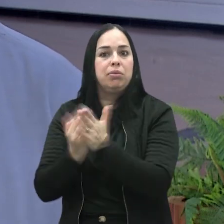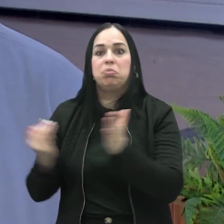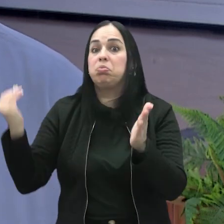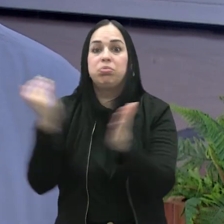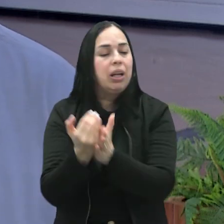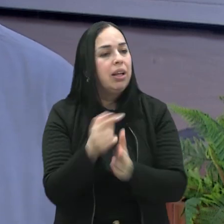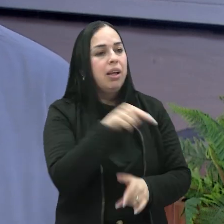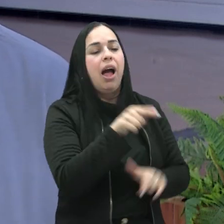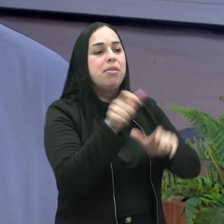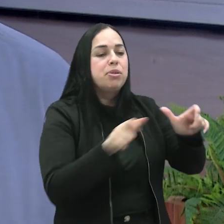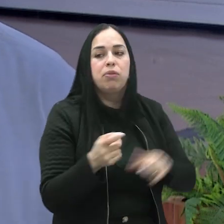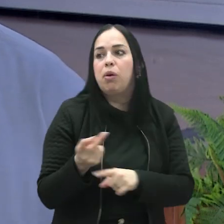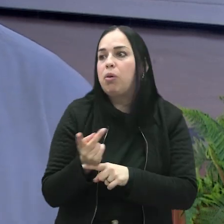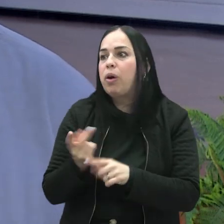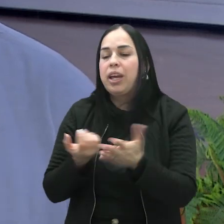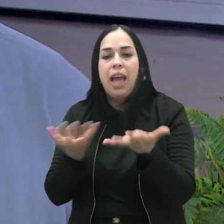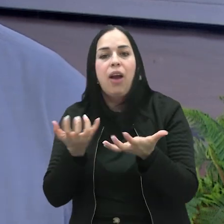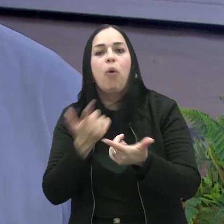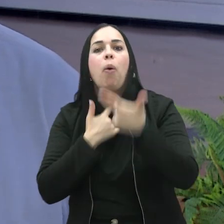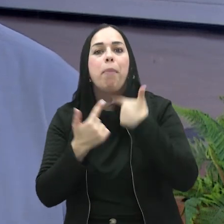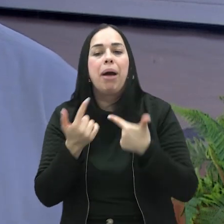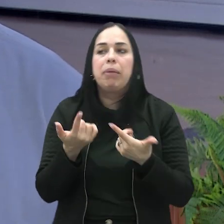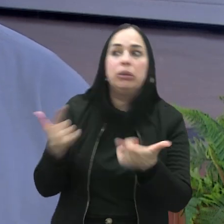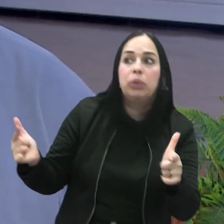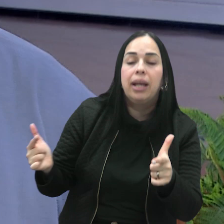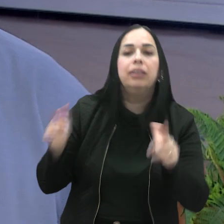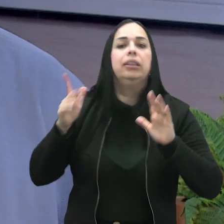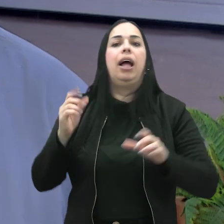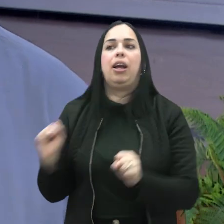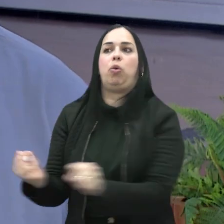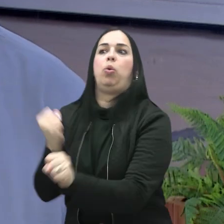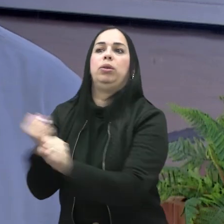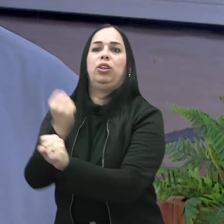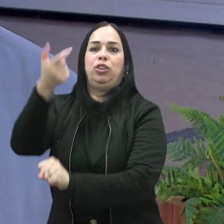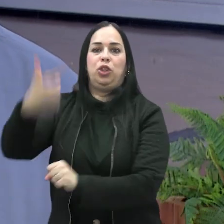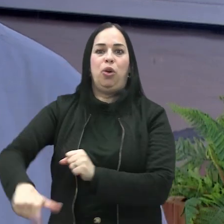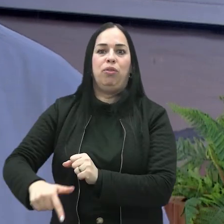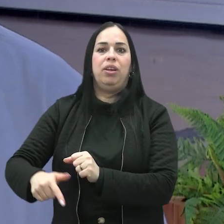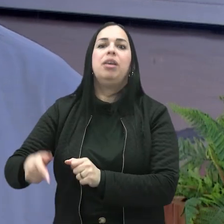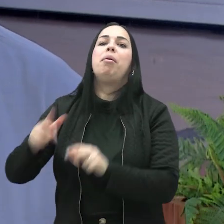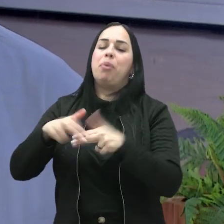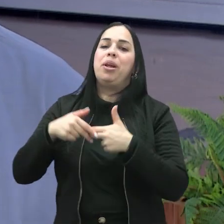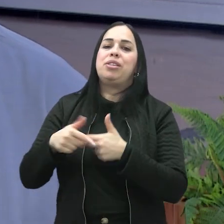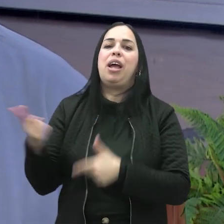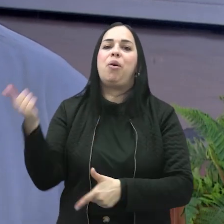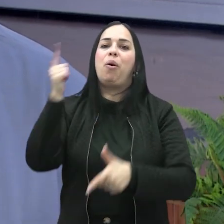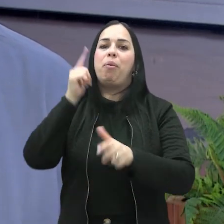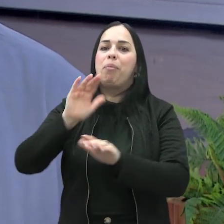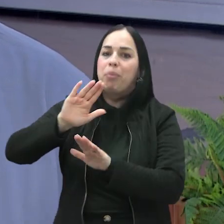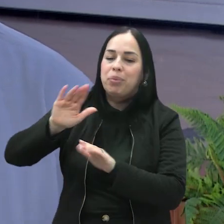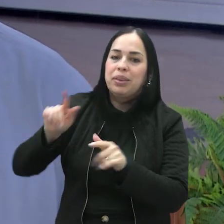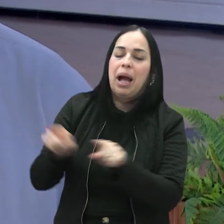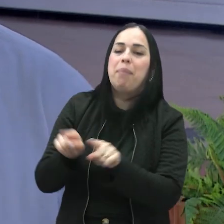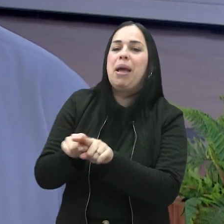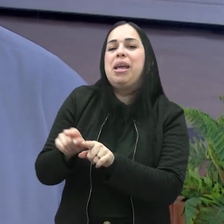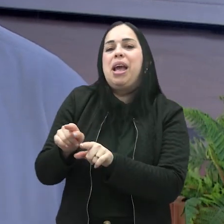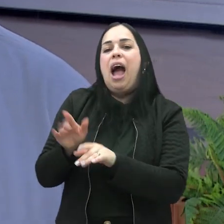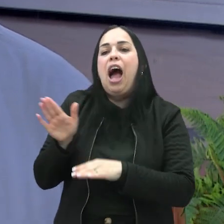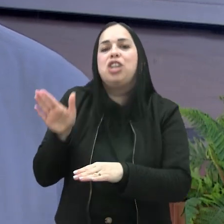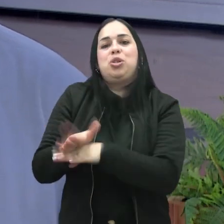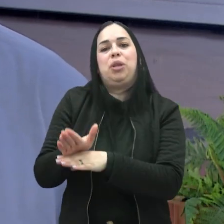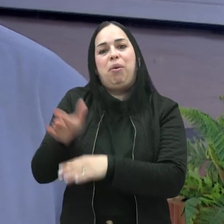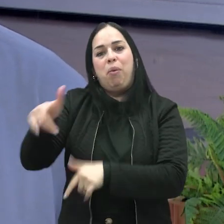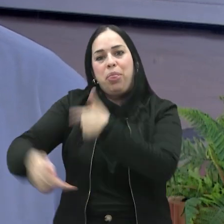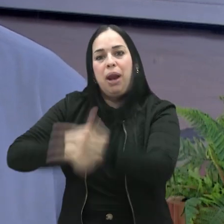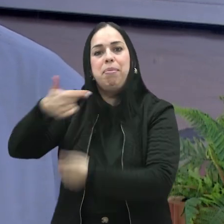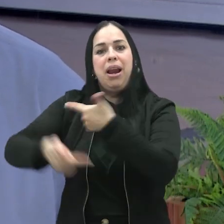procurar, não vão ter, obviamente, vão ter que construir. E aí, construindo, aí vem a questão do emprego, né? O emprego